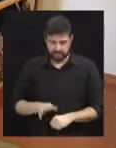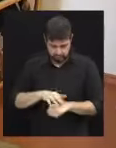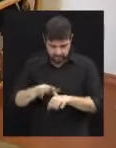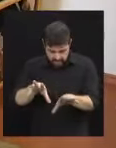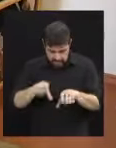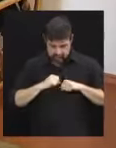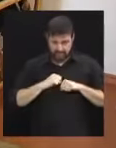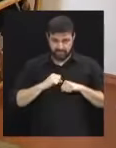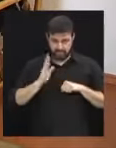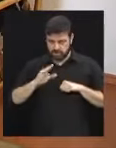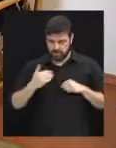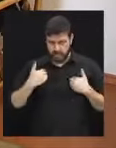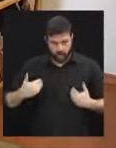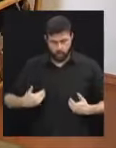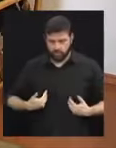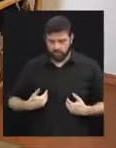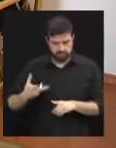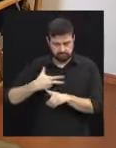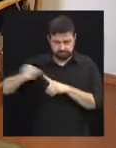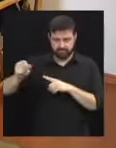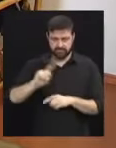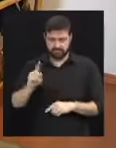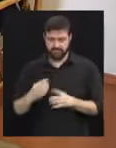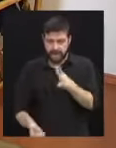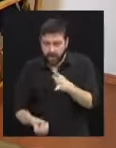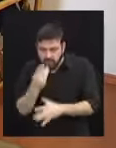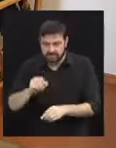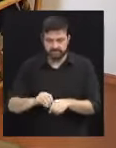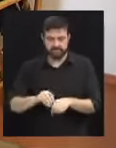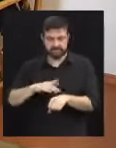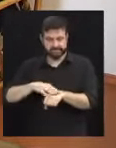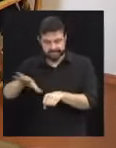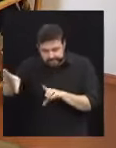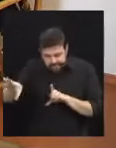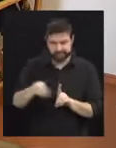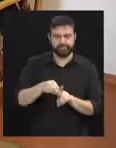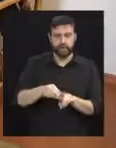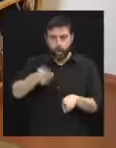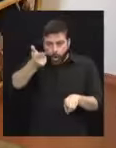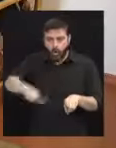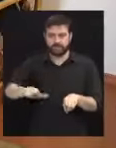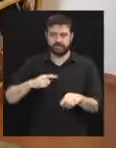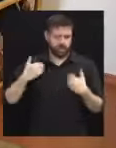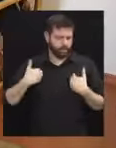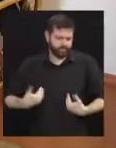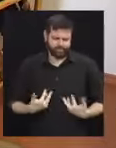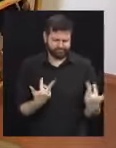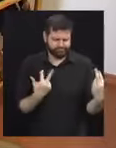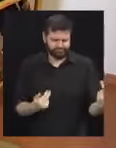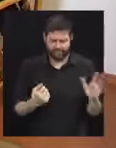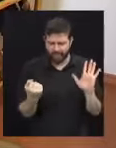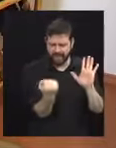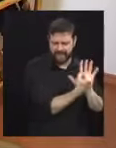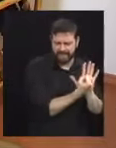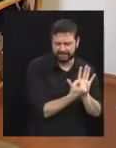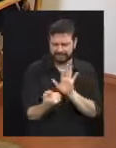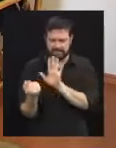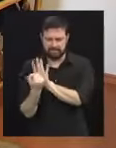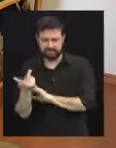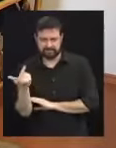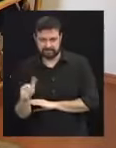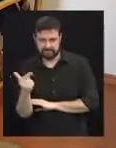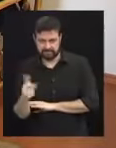por uma doença e já criou anticorpo. Então, se ele pegar, ele não pega de novo, né? Mas não, o organismo é o mesmo, não tem diferença. É que os